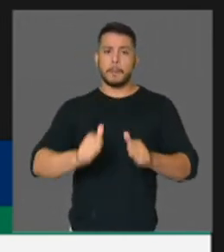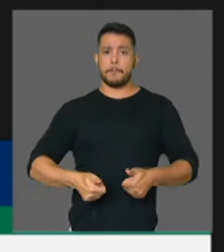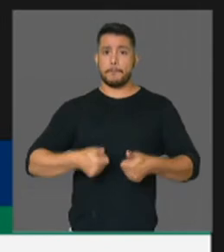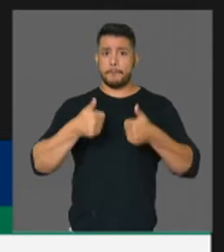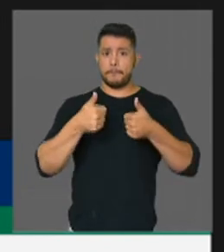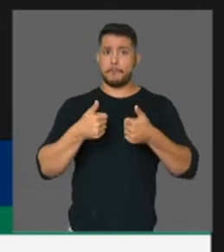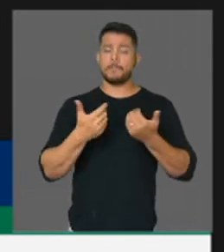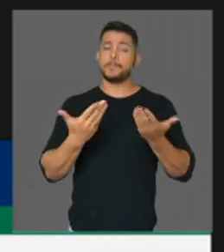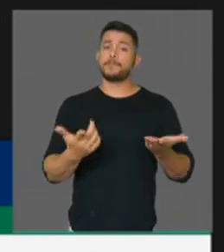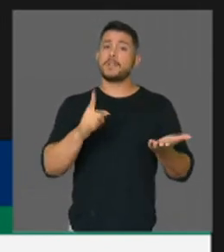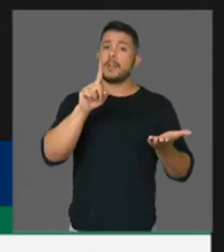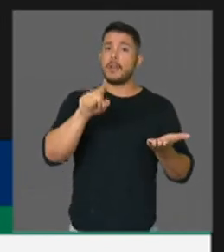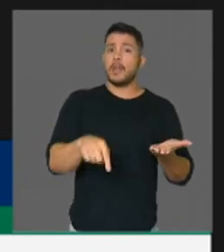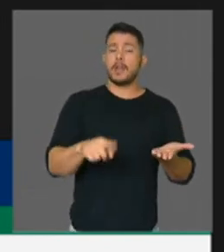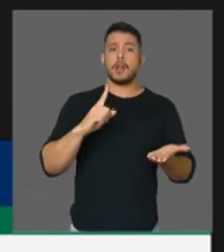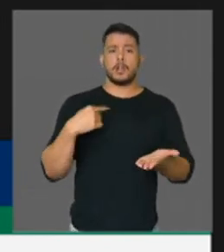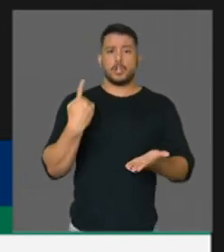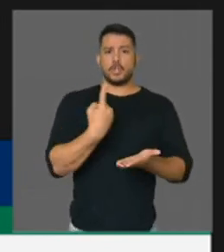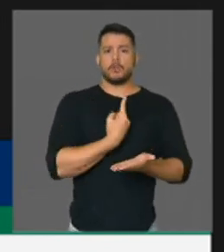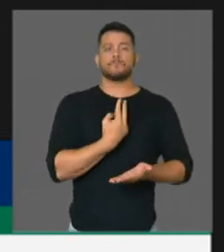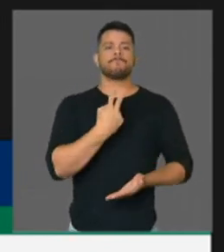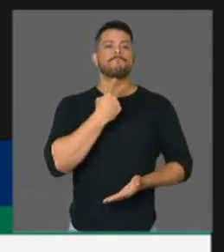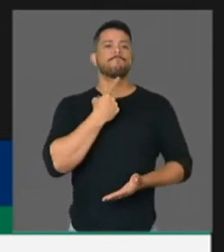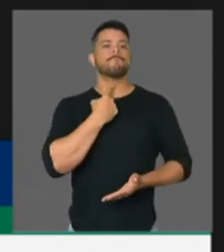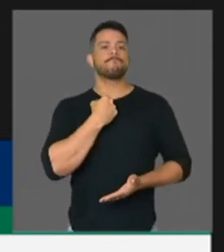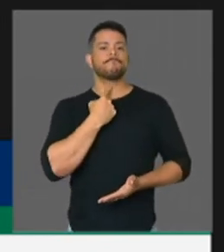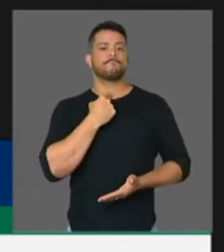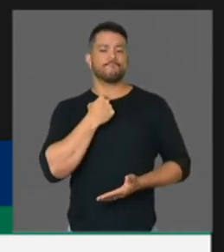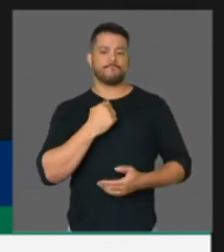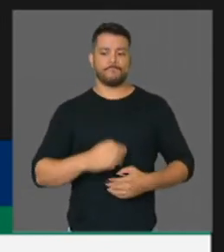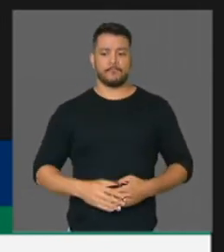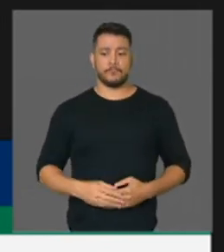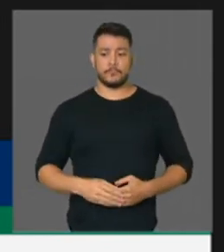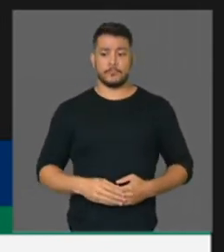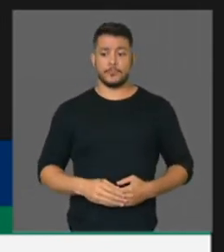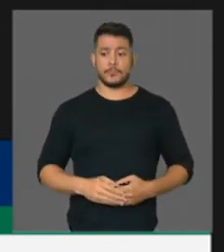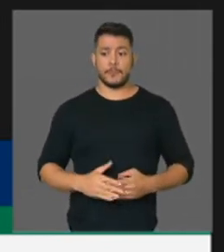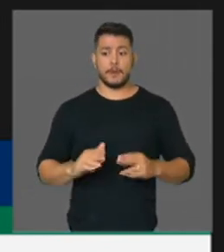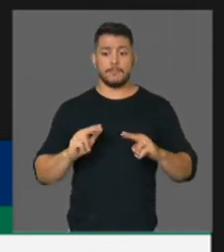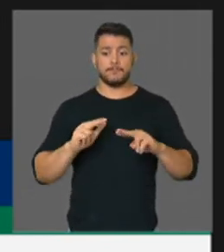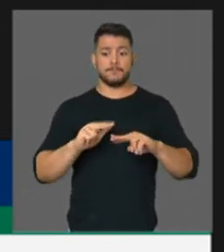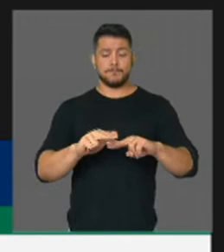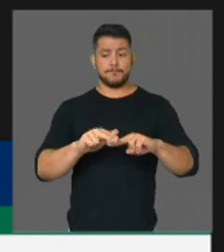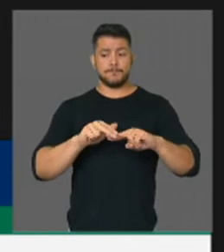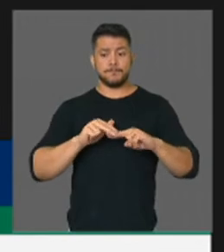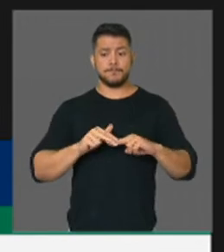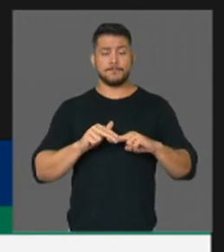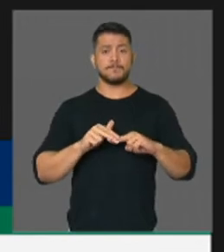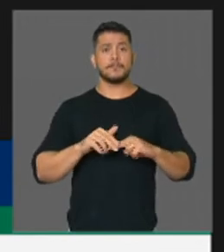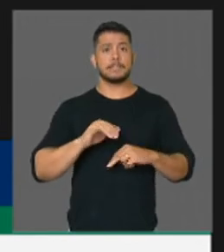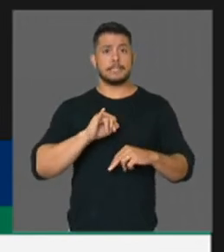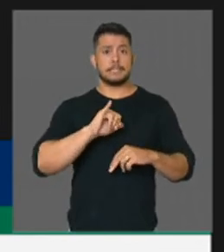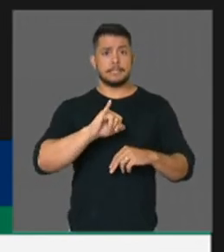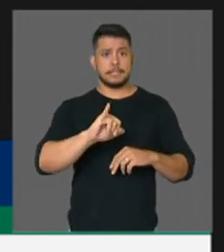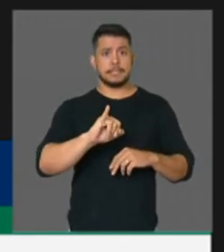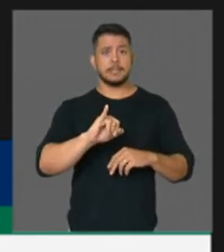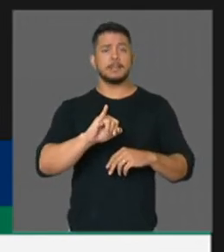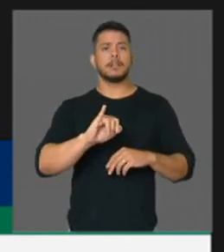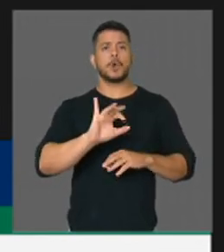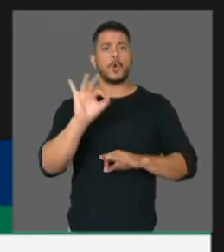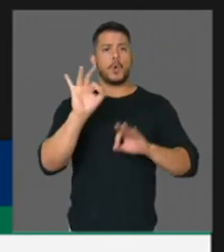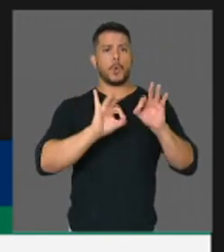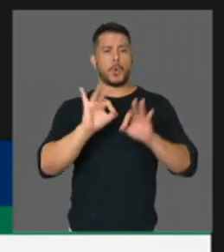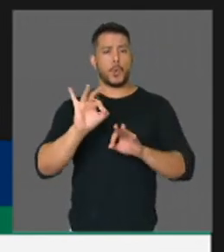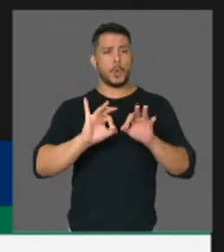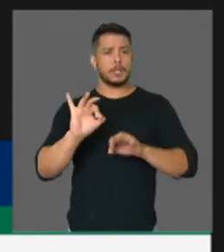é o desejo do povo brasileiro. Por isso, quem constituir a terceira via vai vencer as